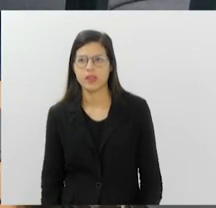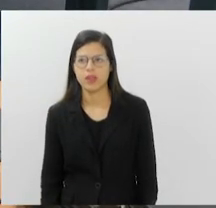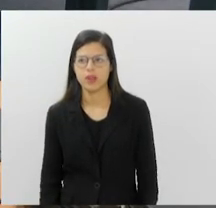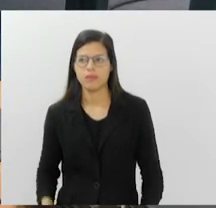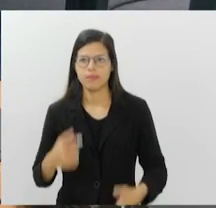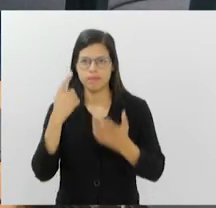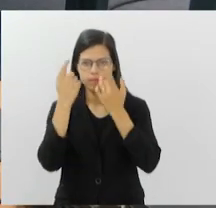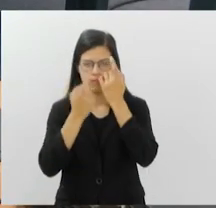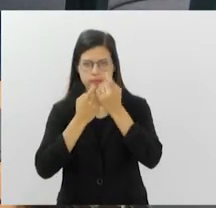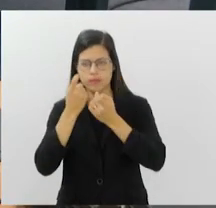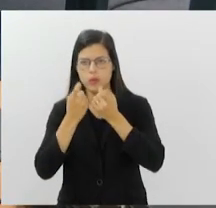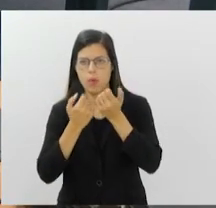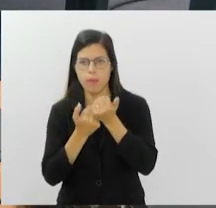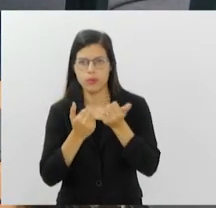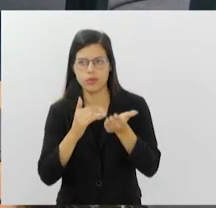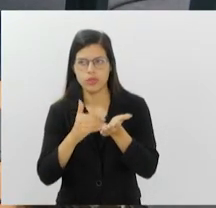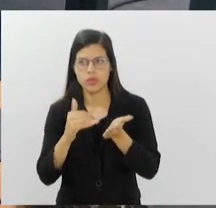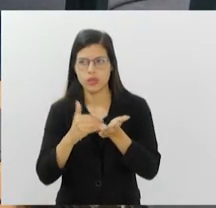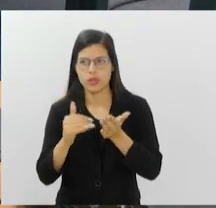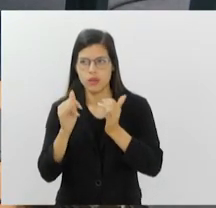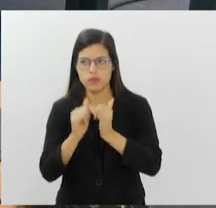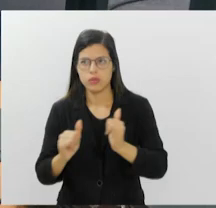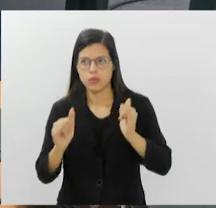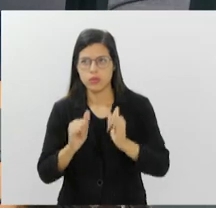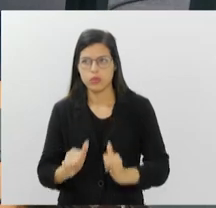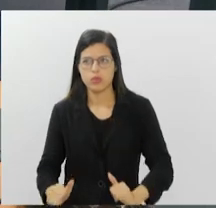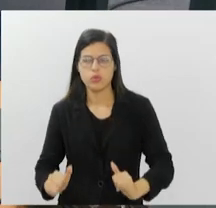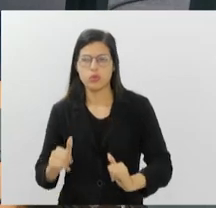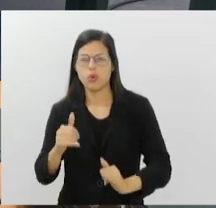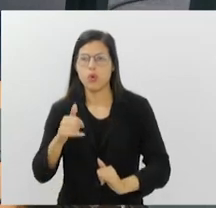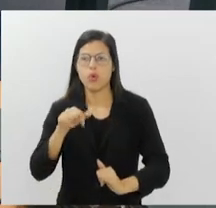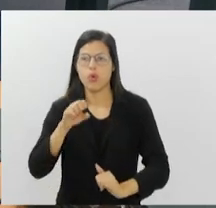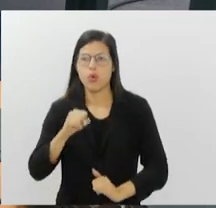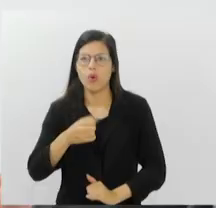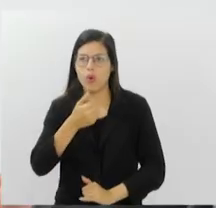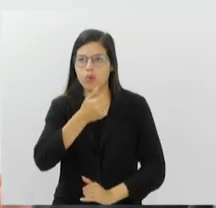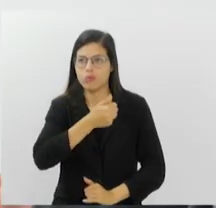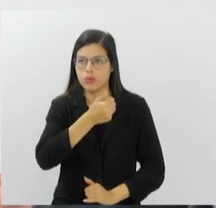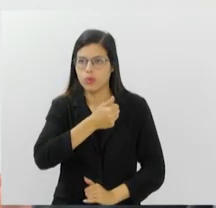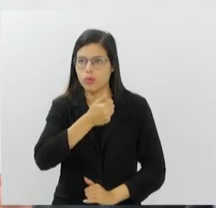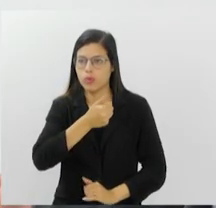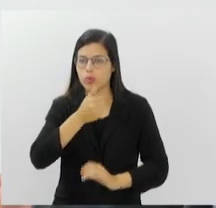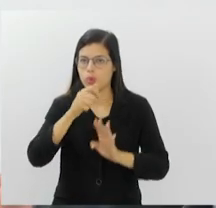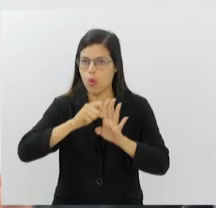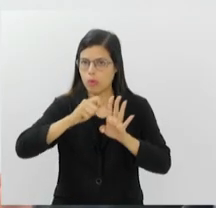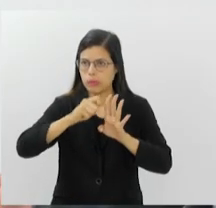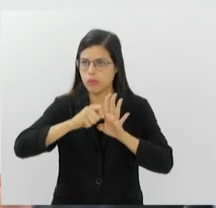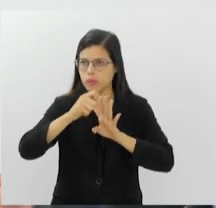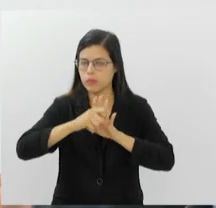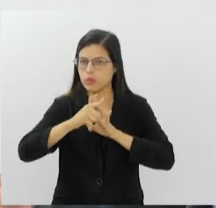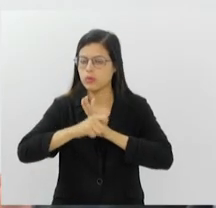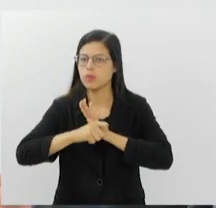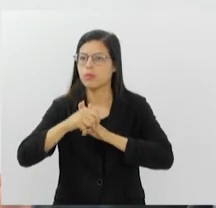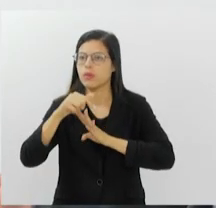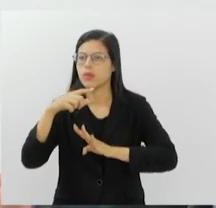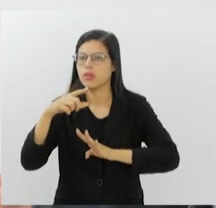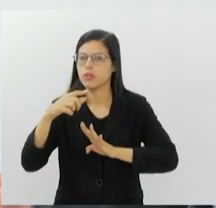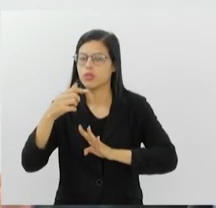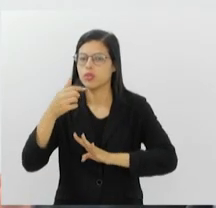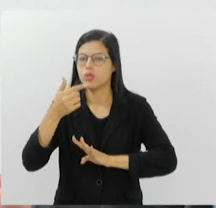preocupações, o subsecretário informou que no segundo quadrimestre, em relação ao primeiro quadrimestre, houve um crescimento da receita líquida